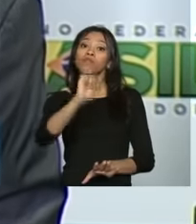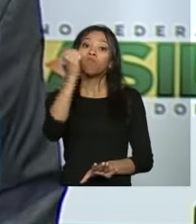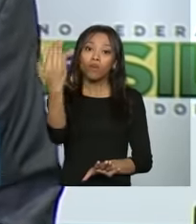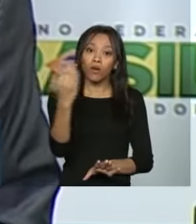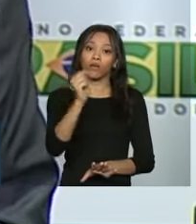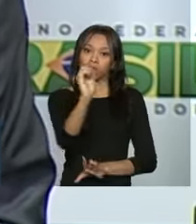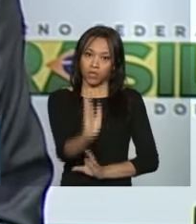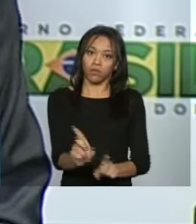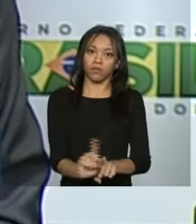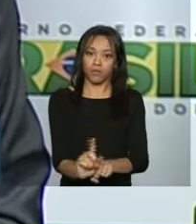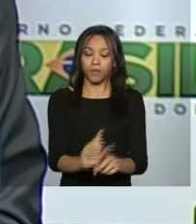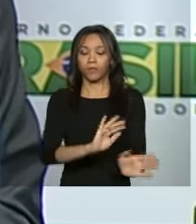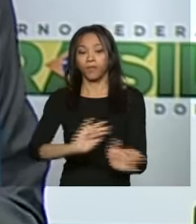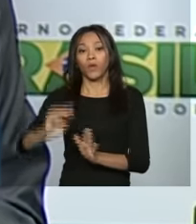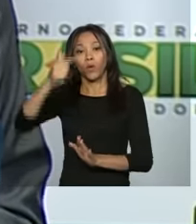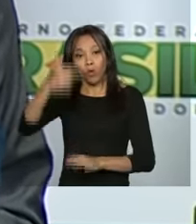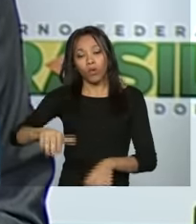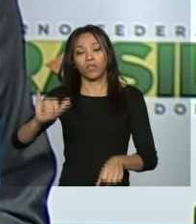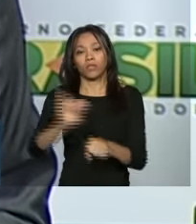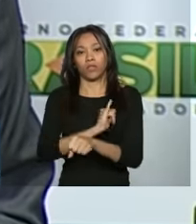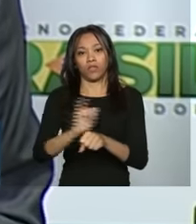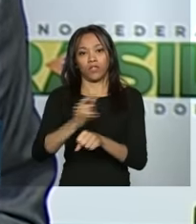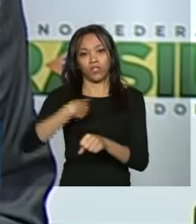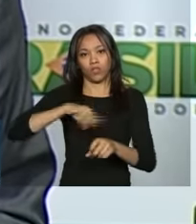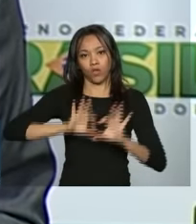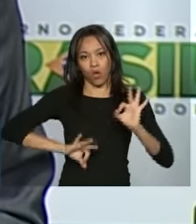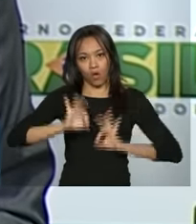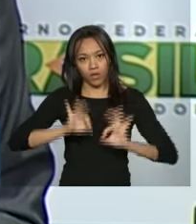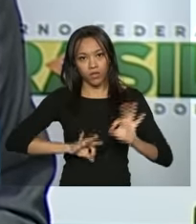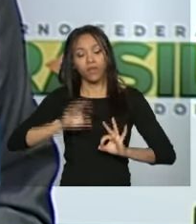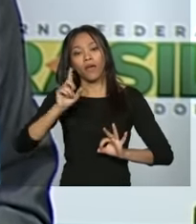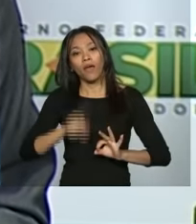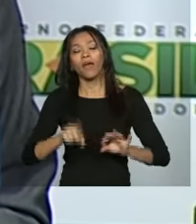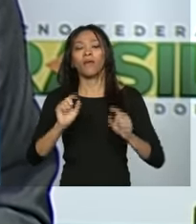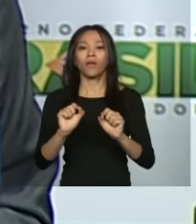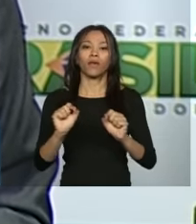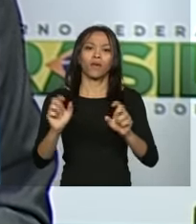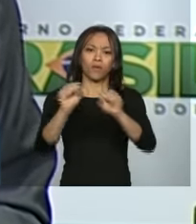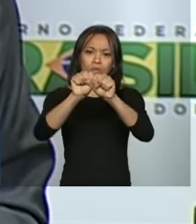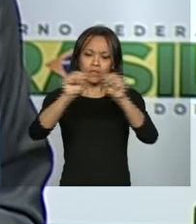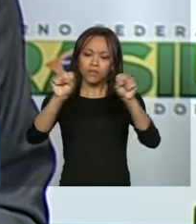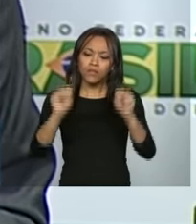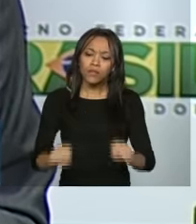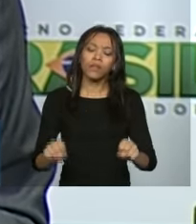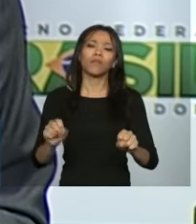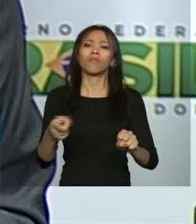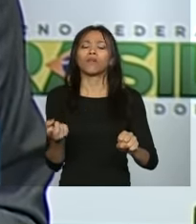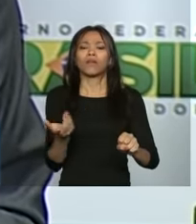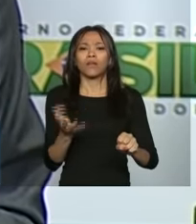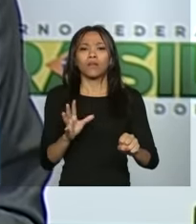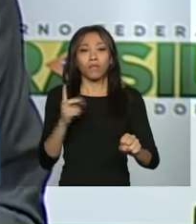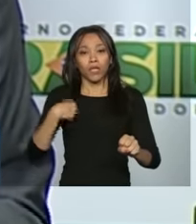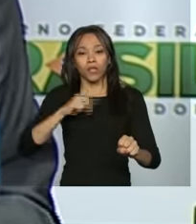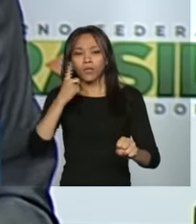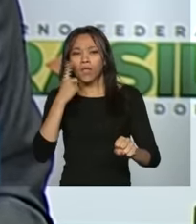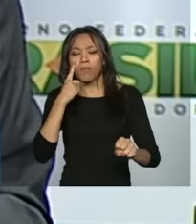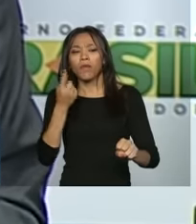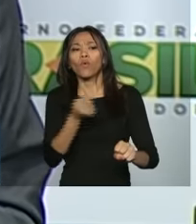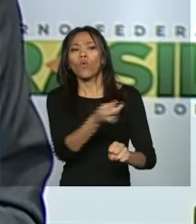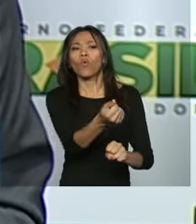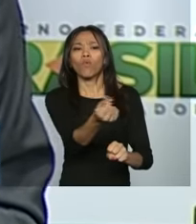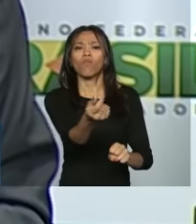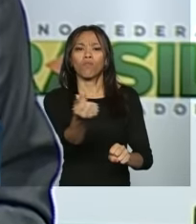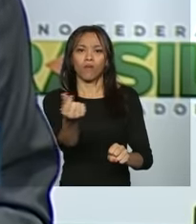regulação Econômica é a estruturação da base de dados nacionais para poder permitir o monitoro econômico do mercado maior